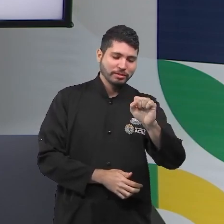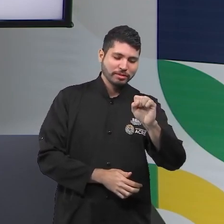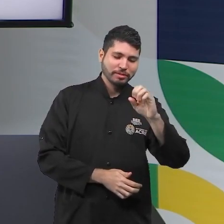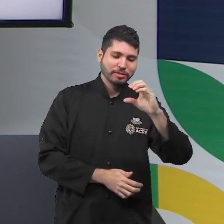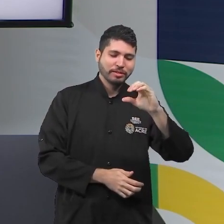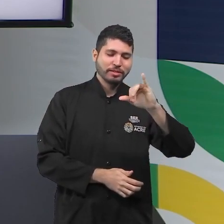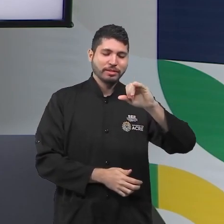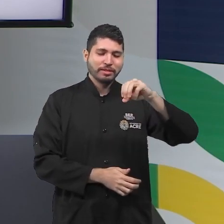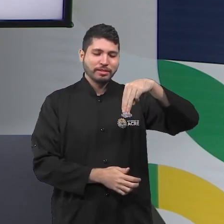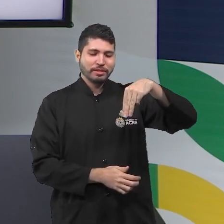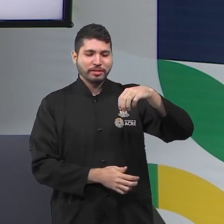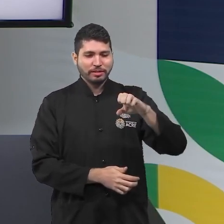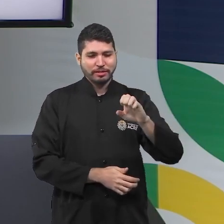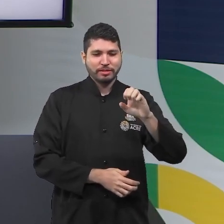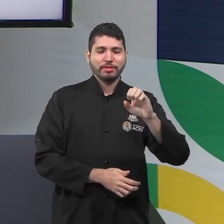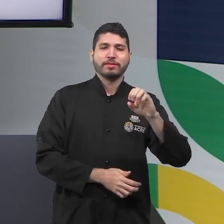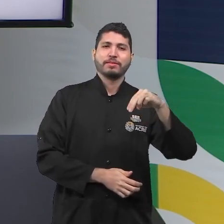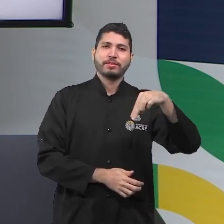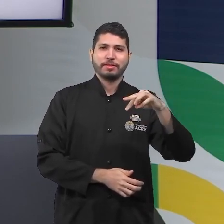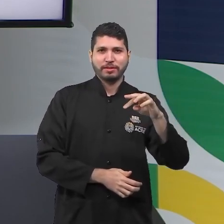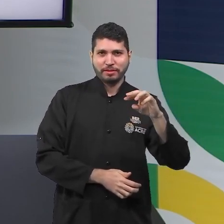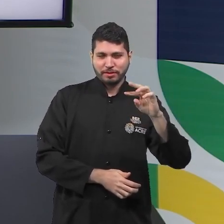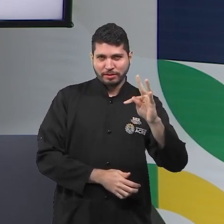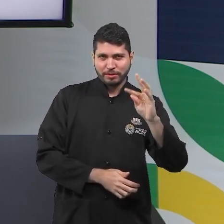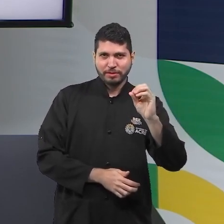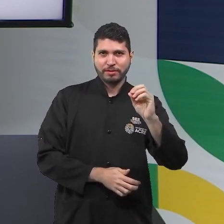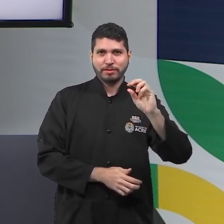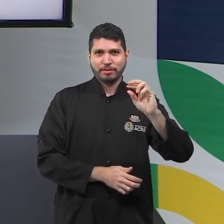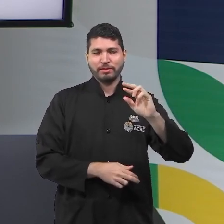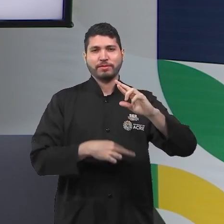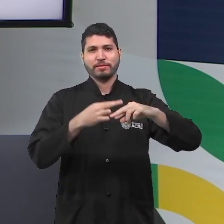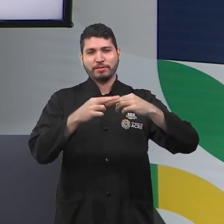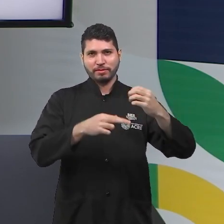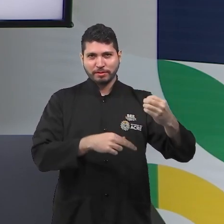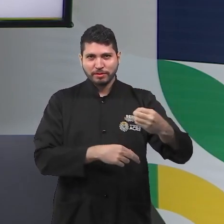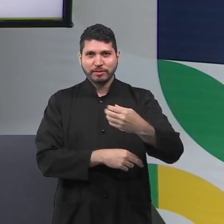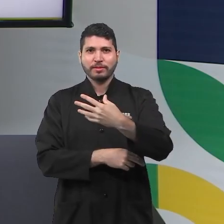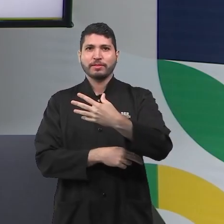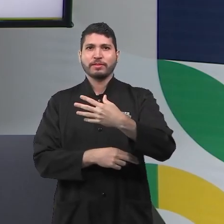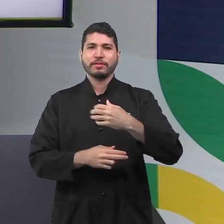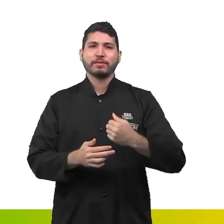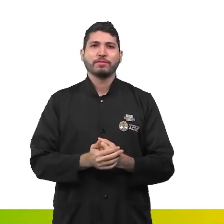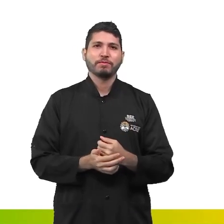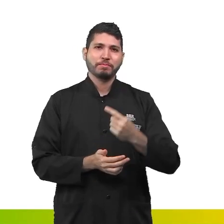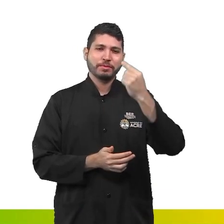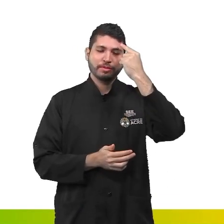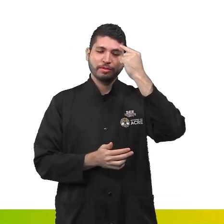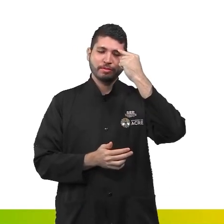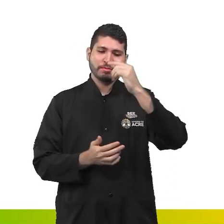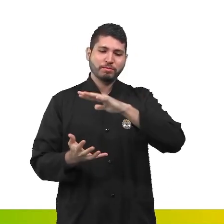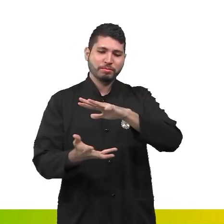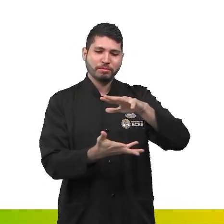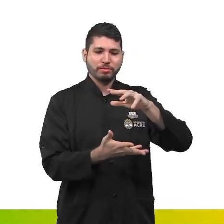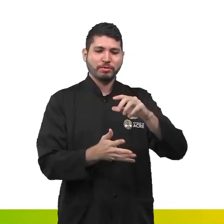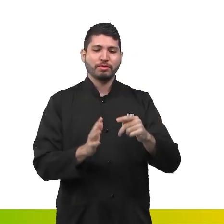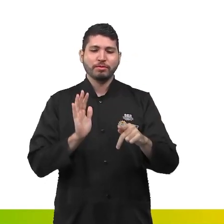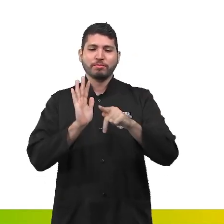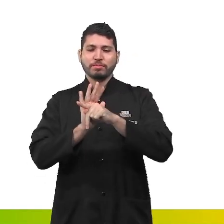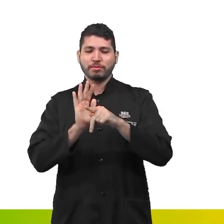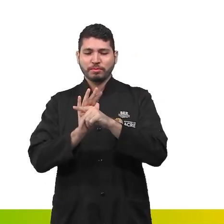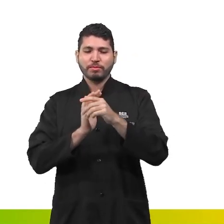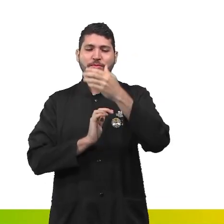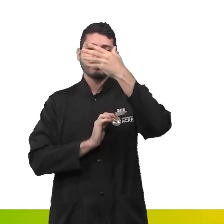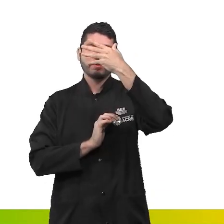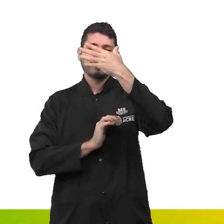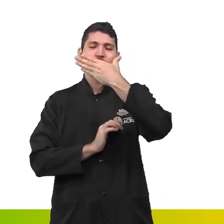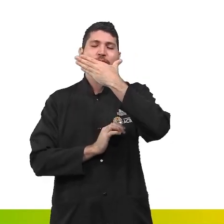de pensar sobre o mundo e sobre o próprio homem. Então, para começar, nós devemos